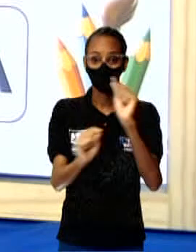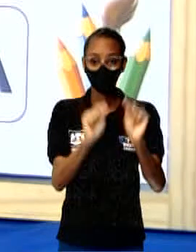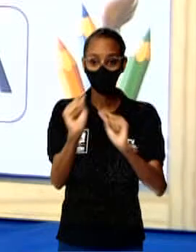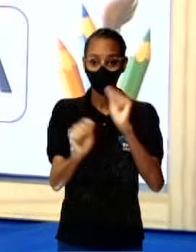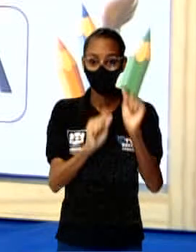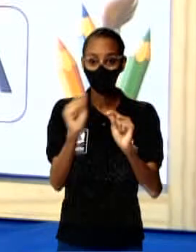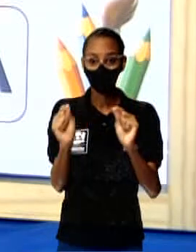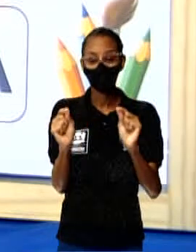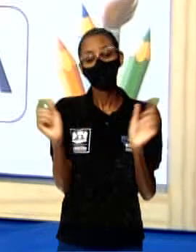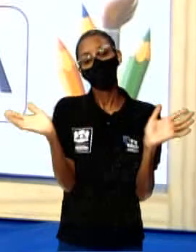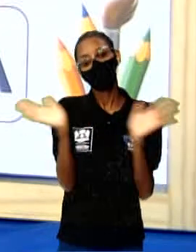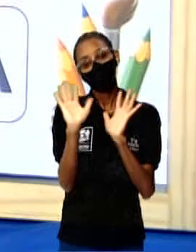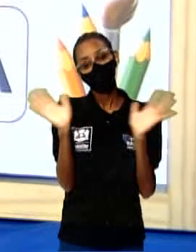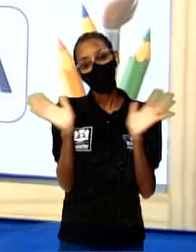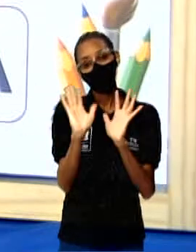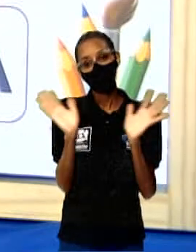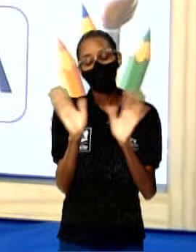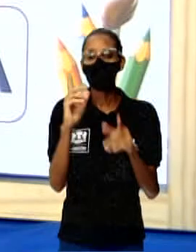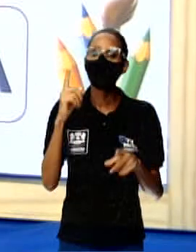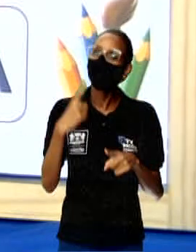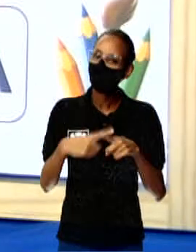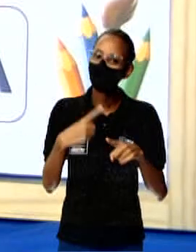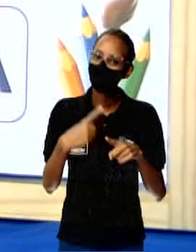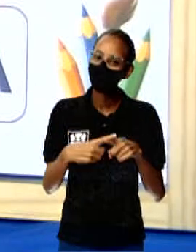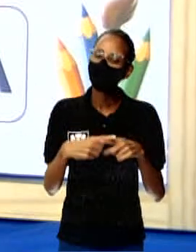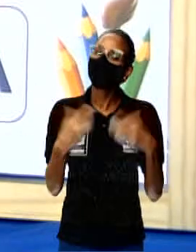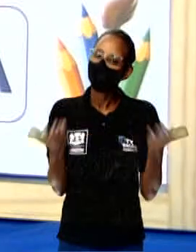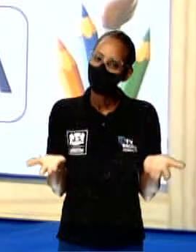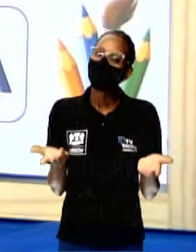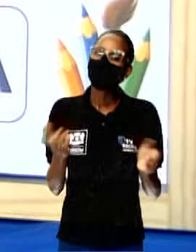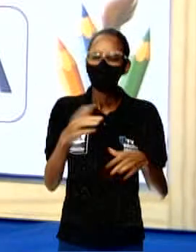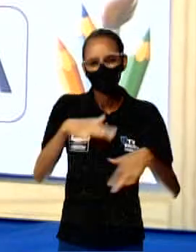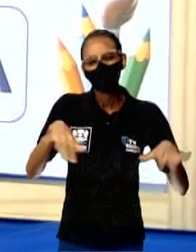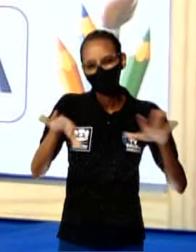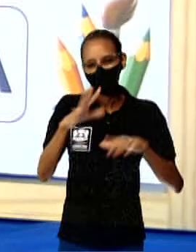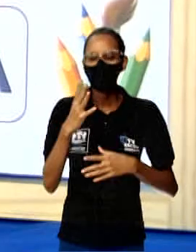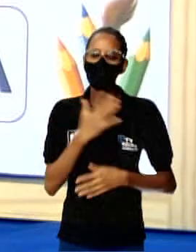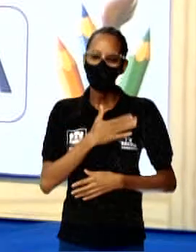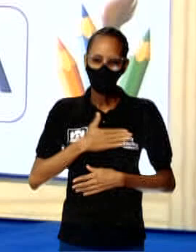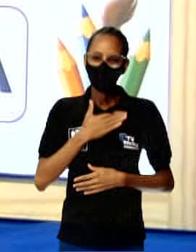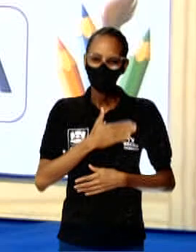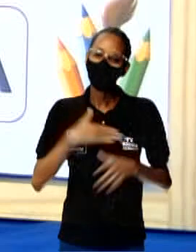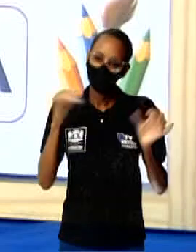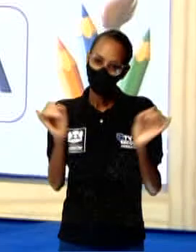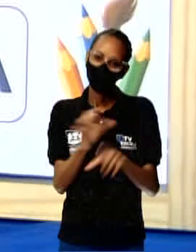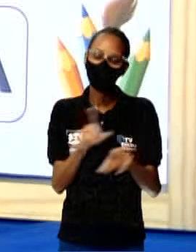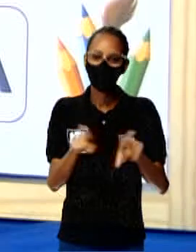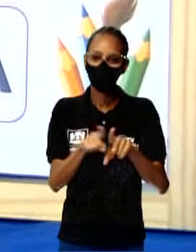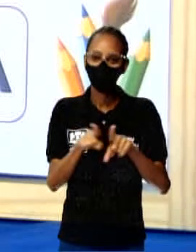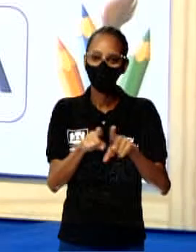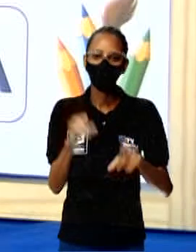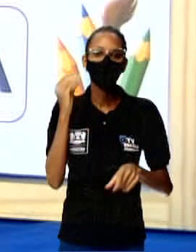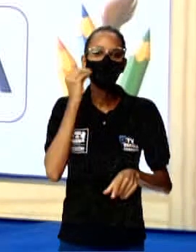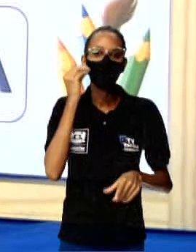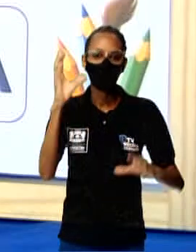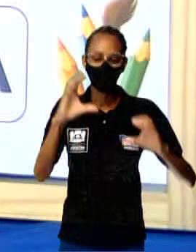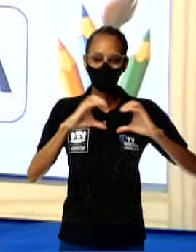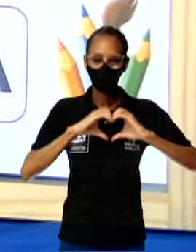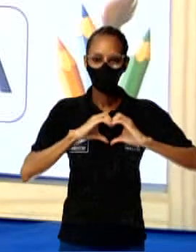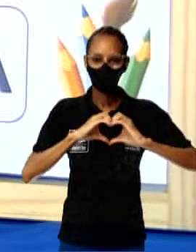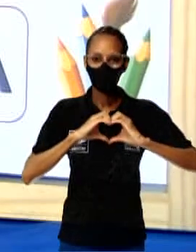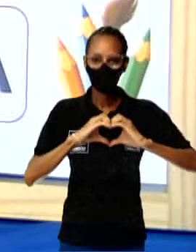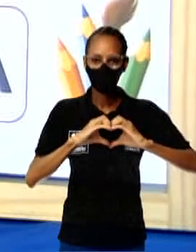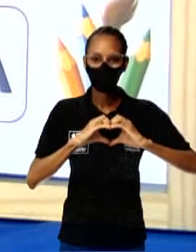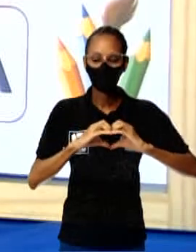nos diz perdir porque tudo que é bom também dura pouco um cheiro bem grandão no coração de vocês